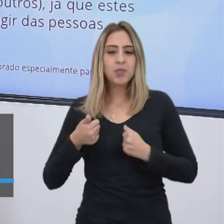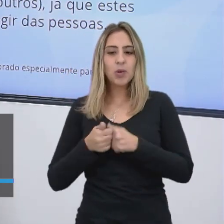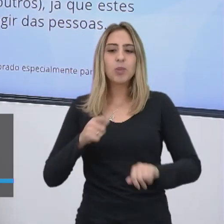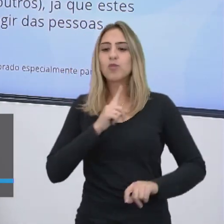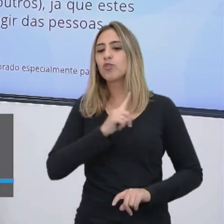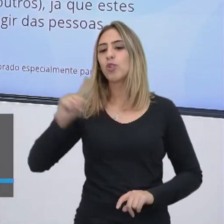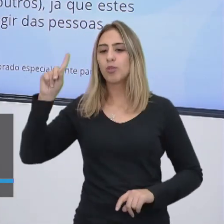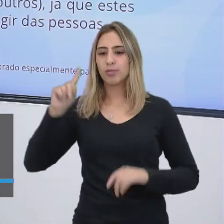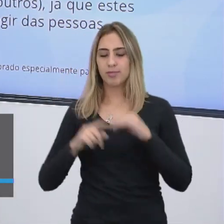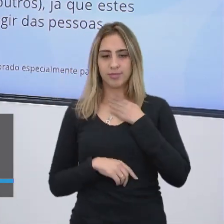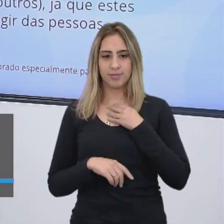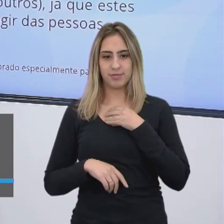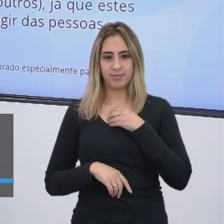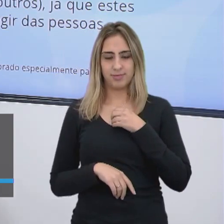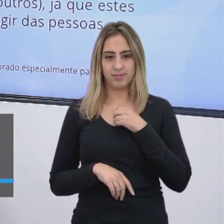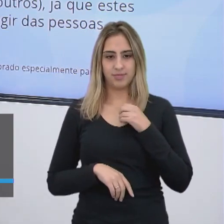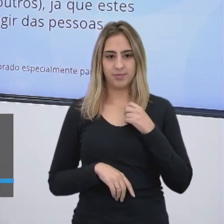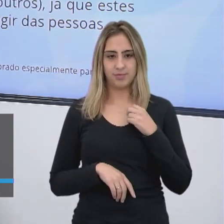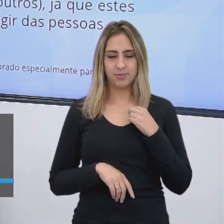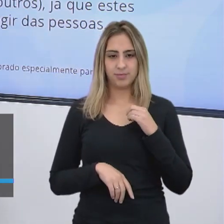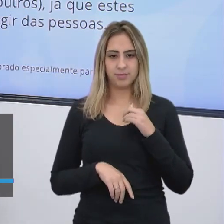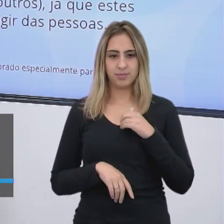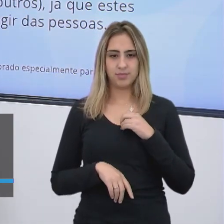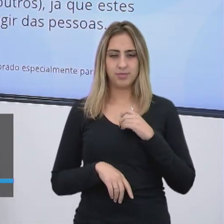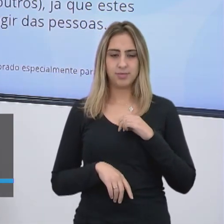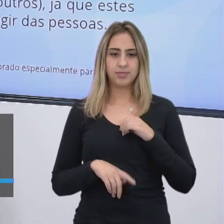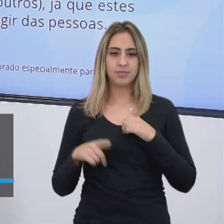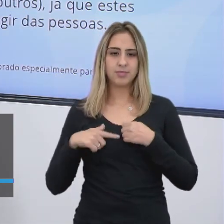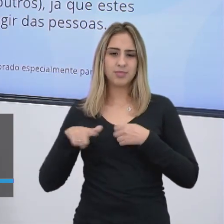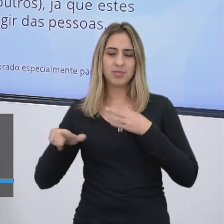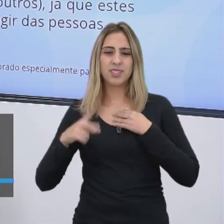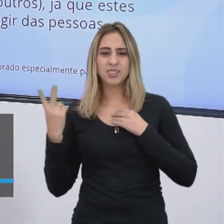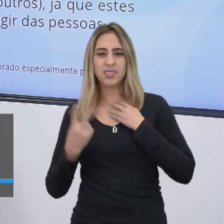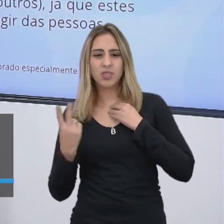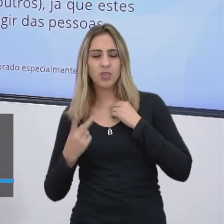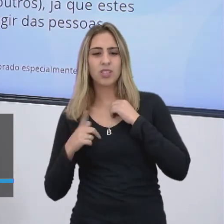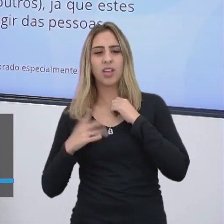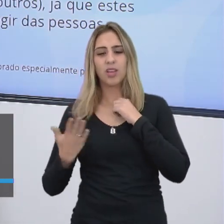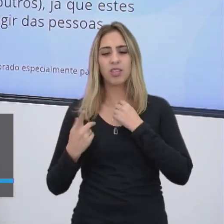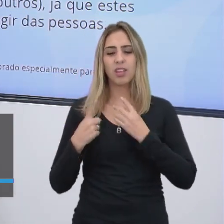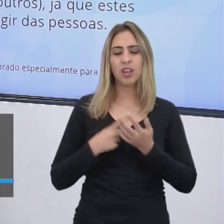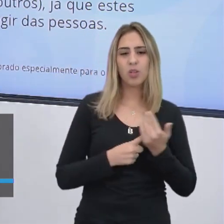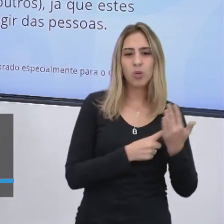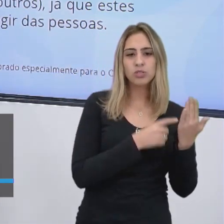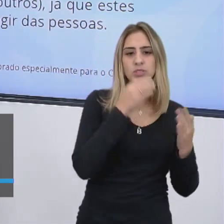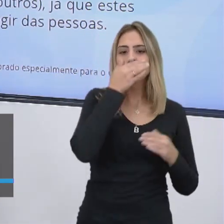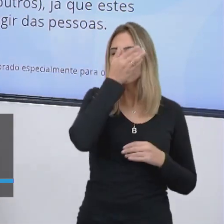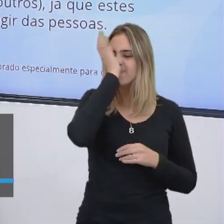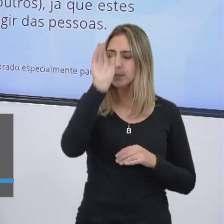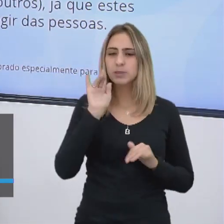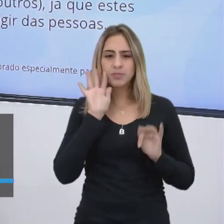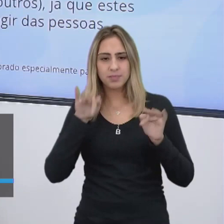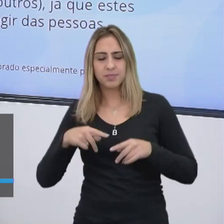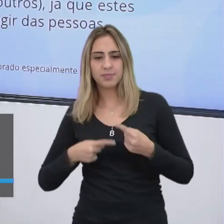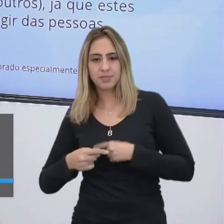Caribe. Só que assim, tem que trabalhar na segunda, tem aula de tecnologia e tal, então só o final de